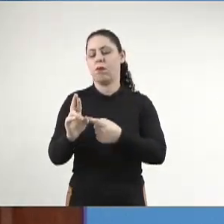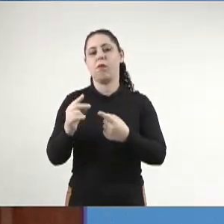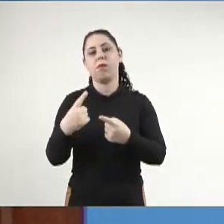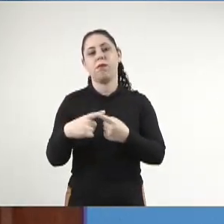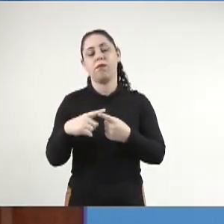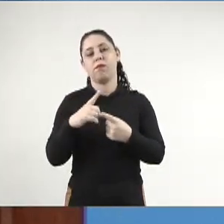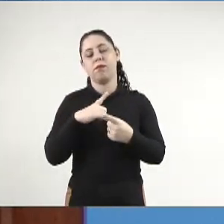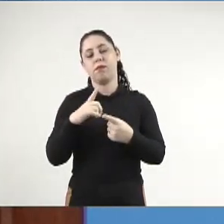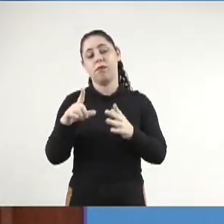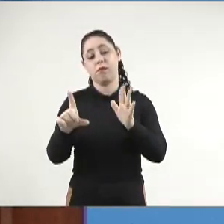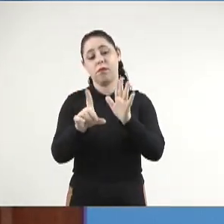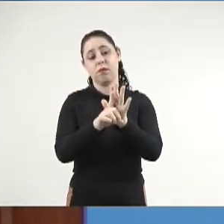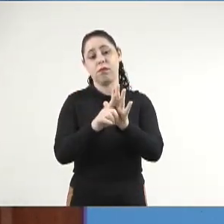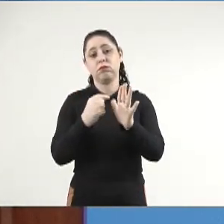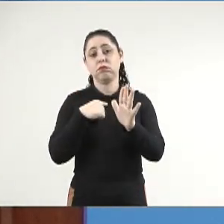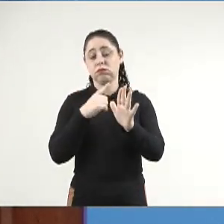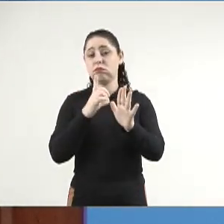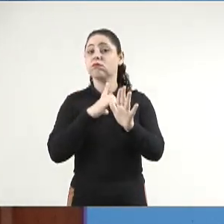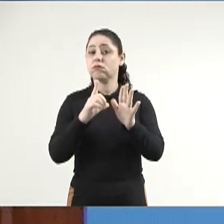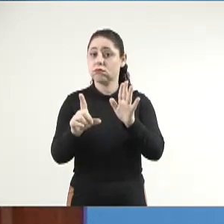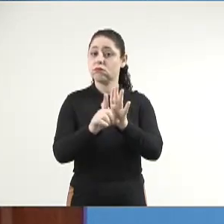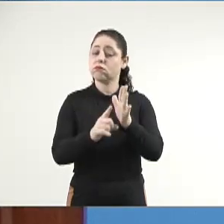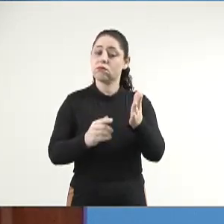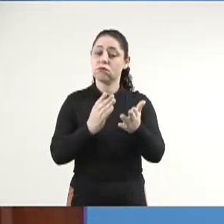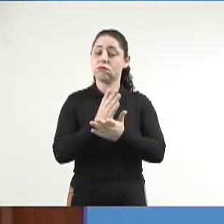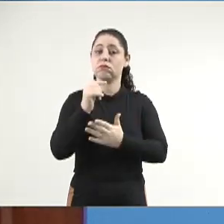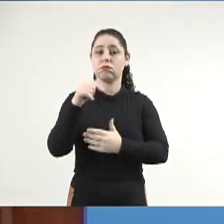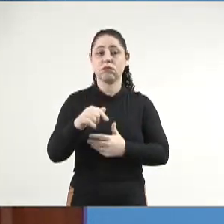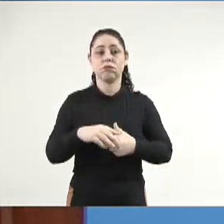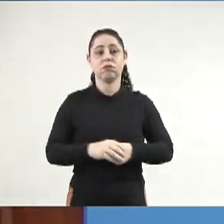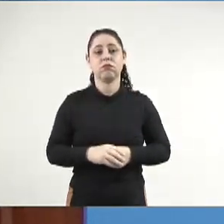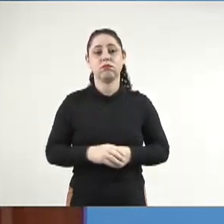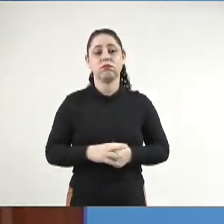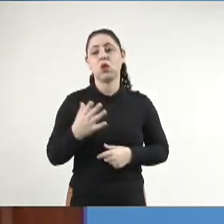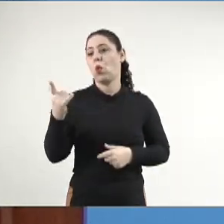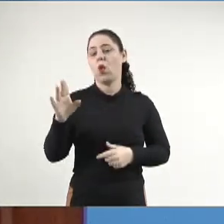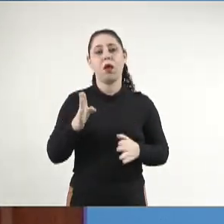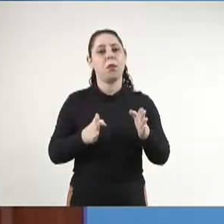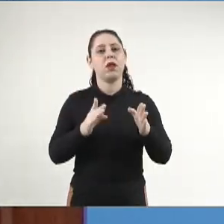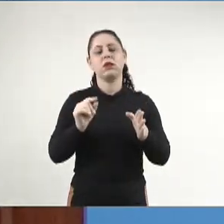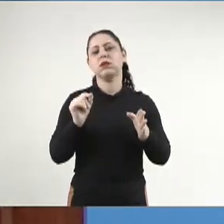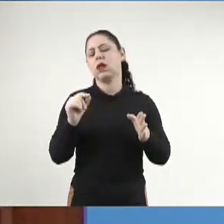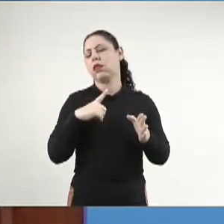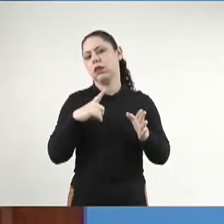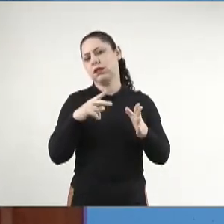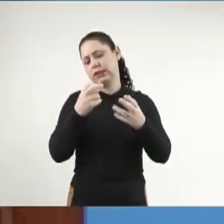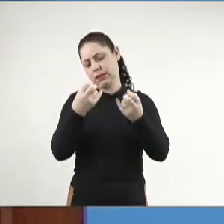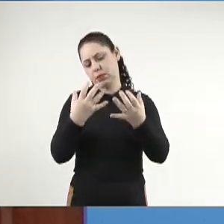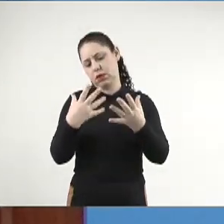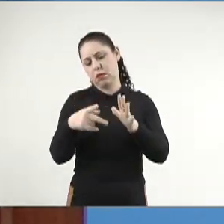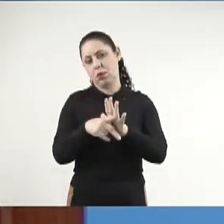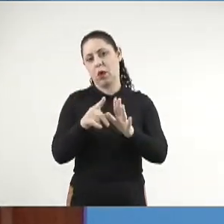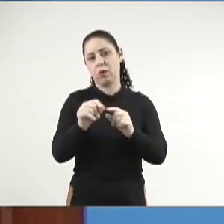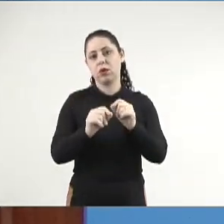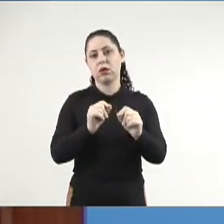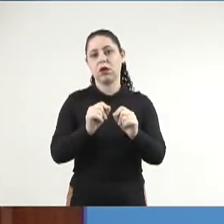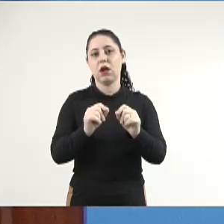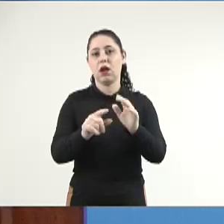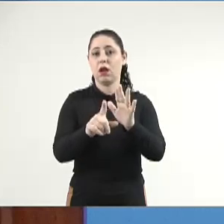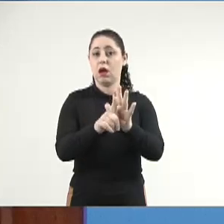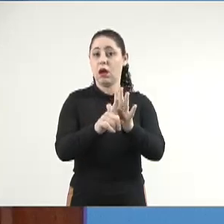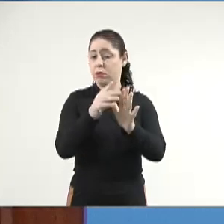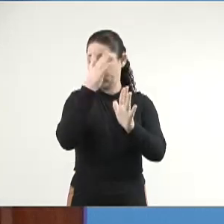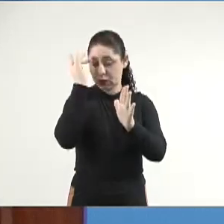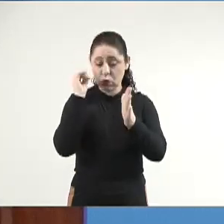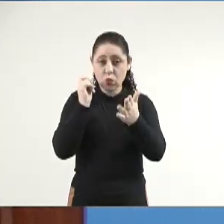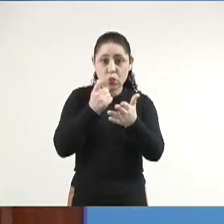existem leis, eu mesmo tenho leis aqui aprovadas de outros mandatos, que versam exatamente sobre o direito do